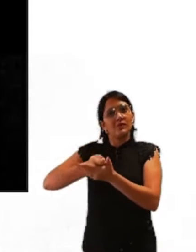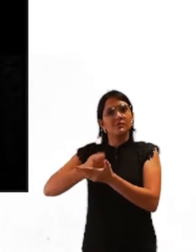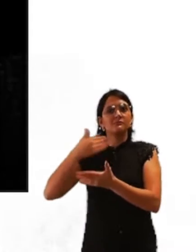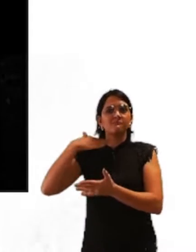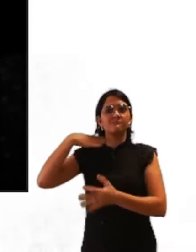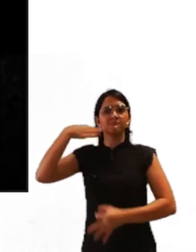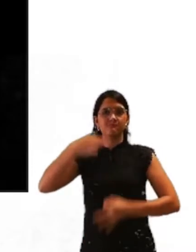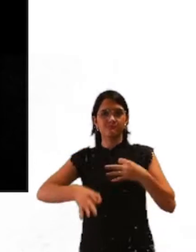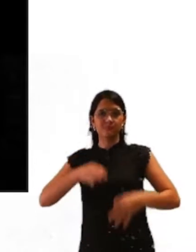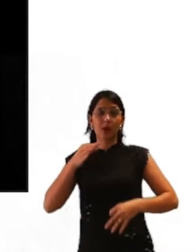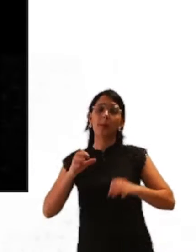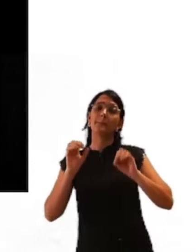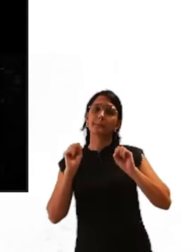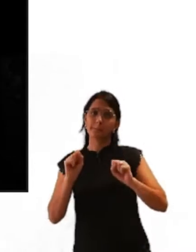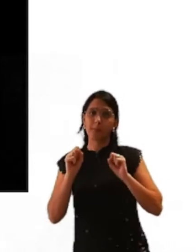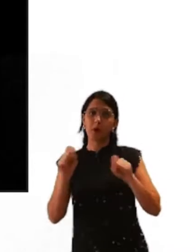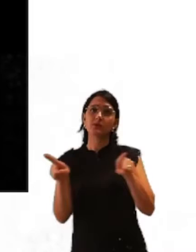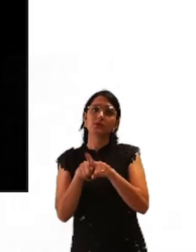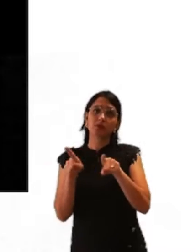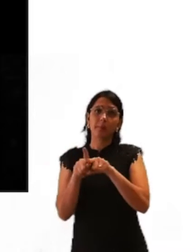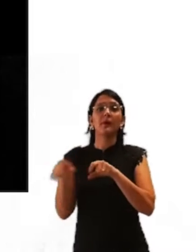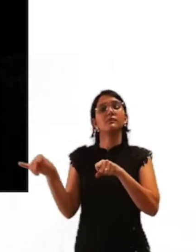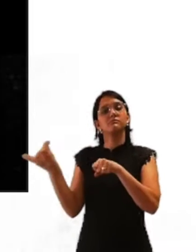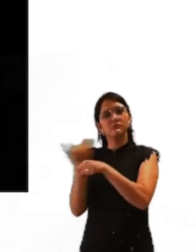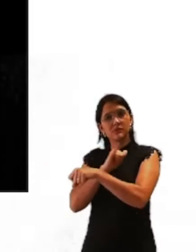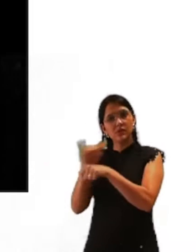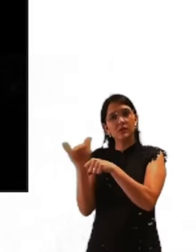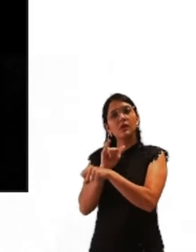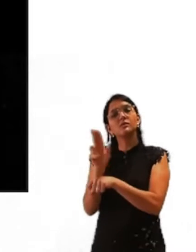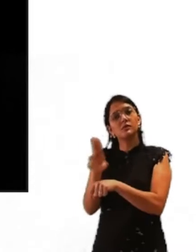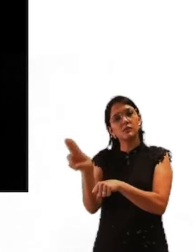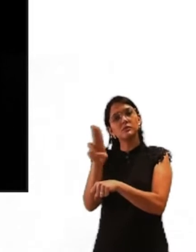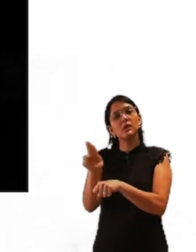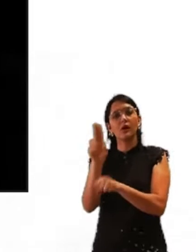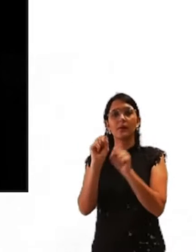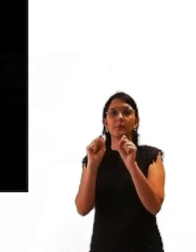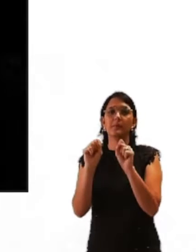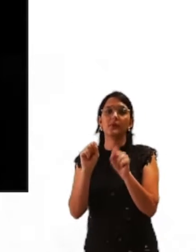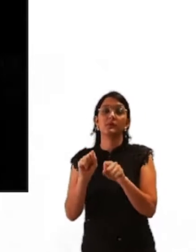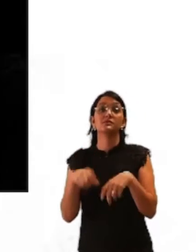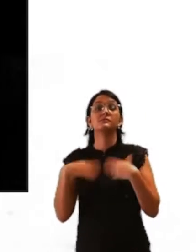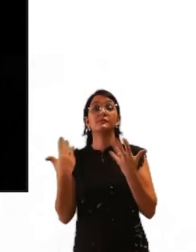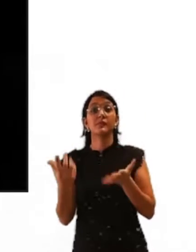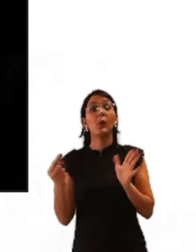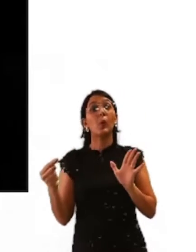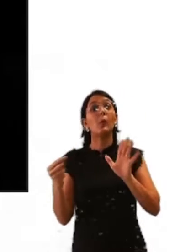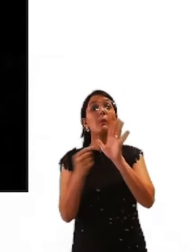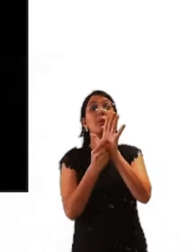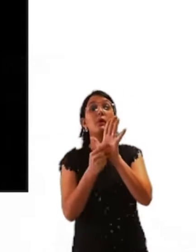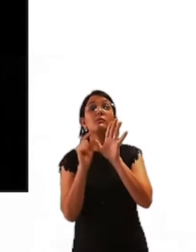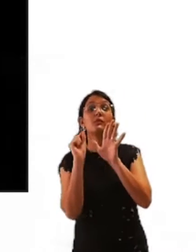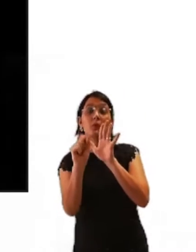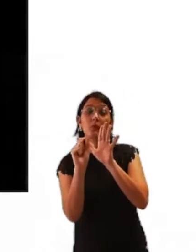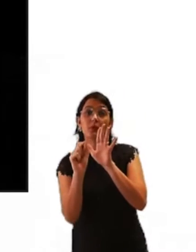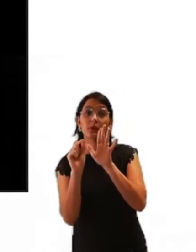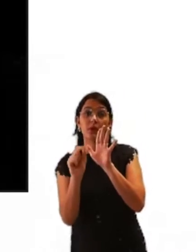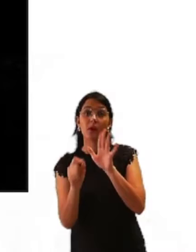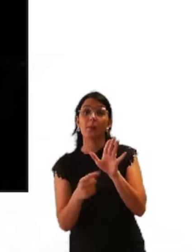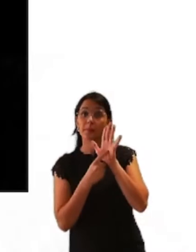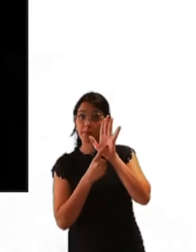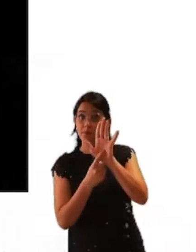ele pode, né, adotar uma estratégia. Então, o ponto é, o que eu quero trazer para vocês aqui